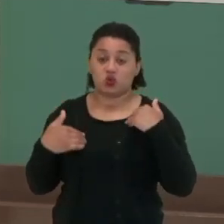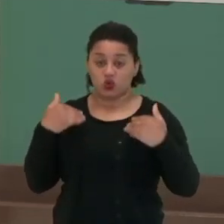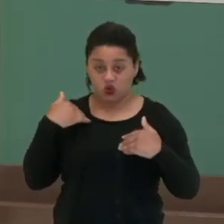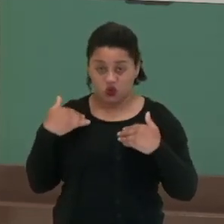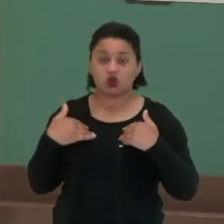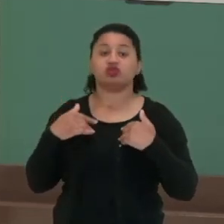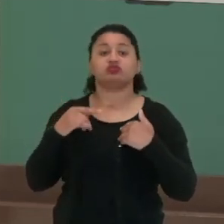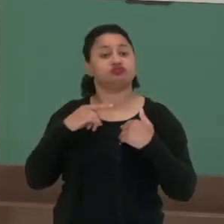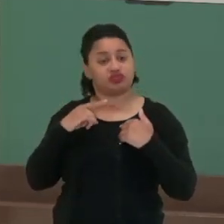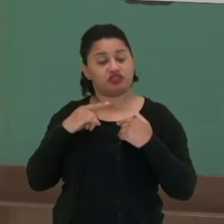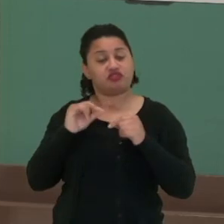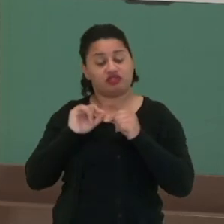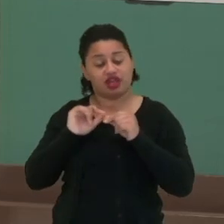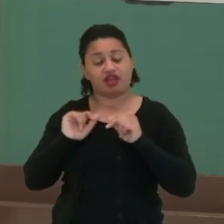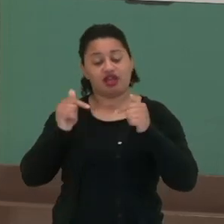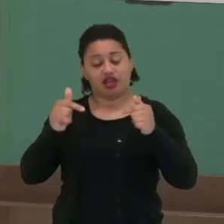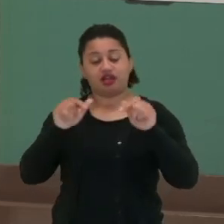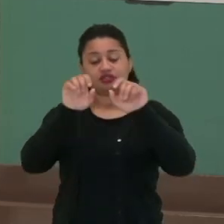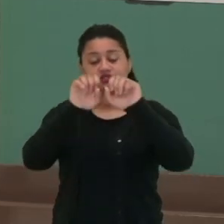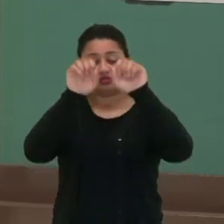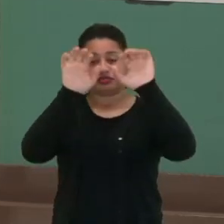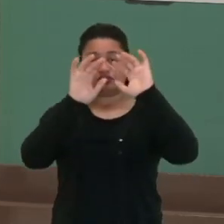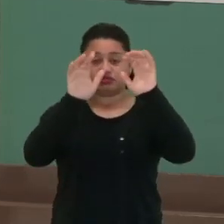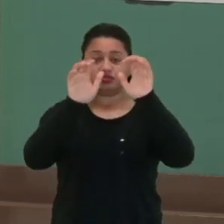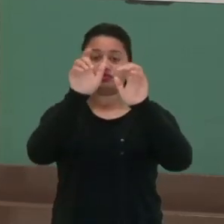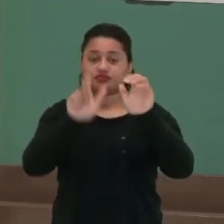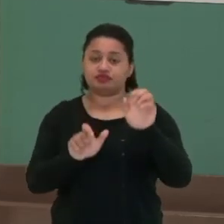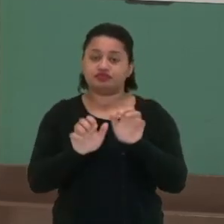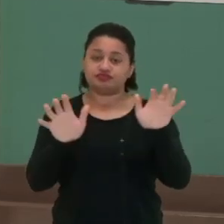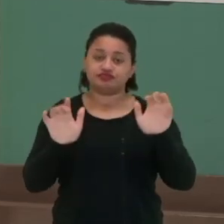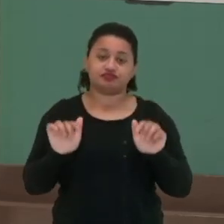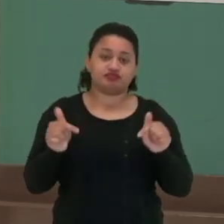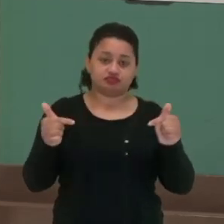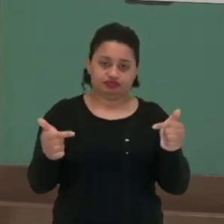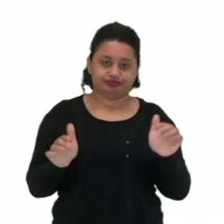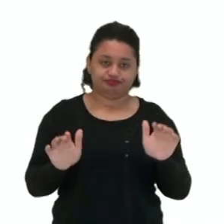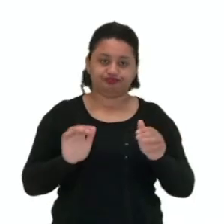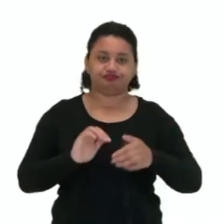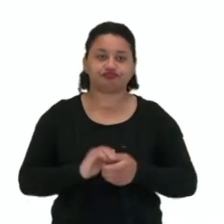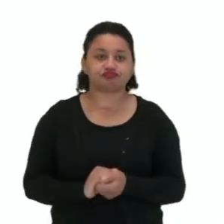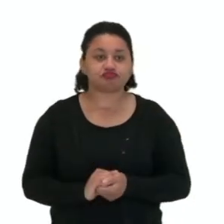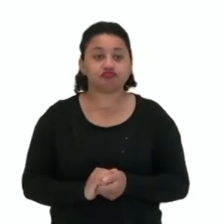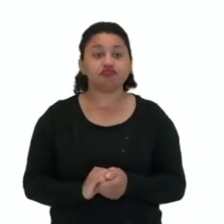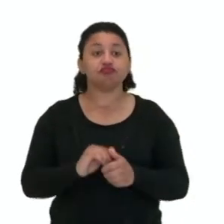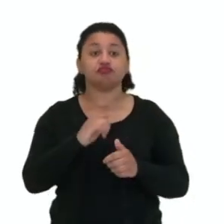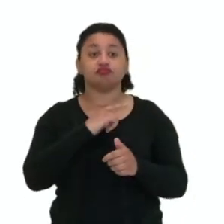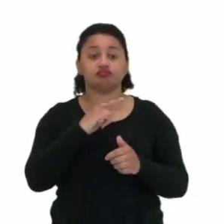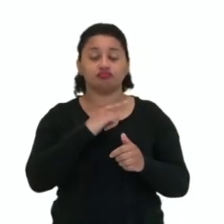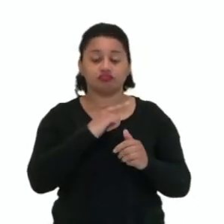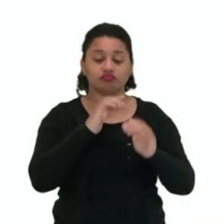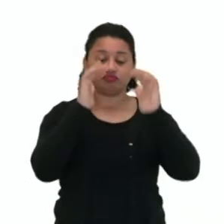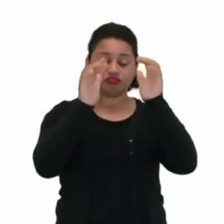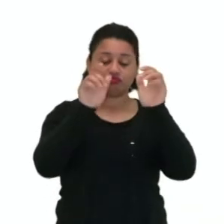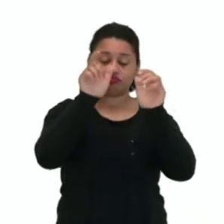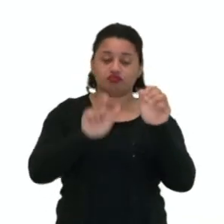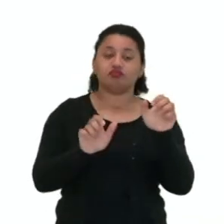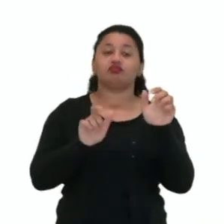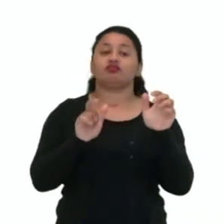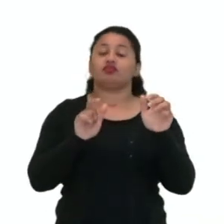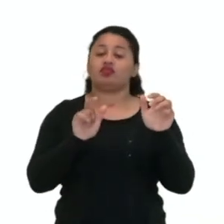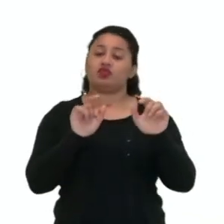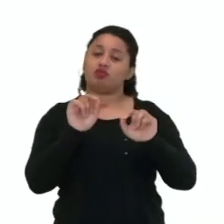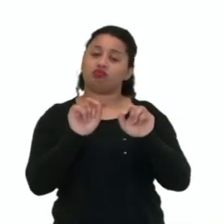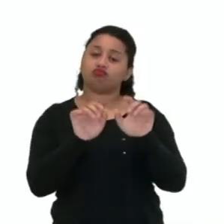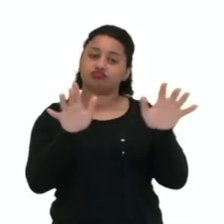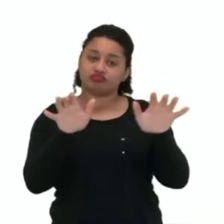sistema nervoso que vai fazer todo esse trabalho. O sistema nervoso simpático e o sistema